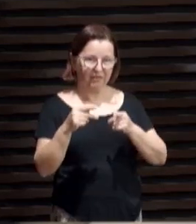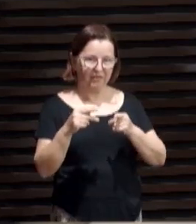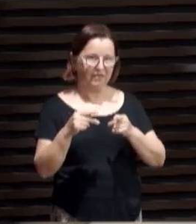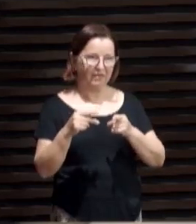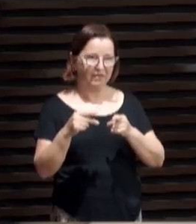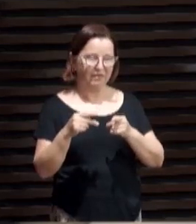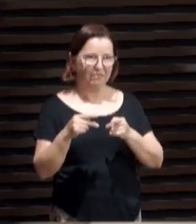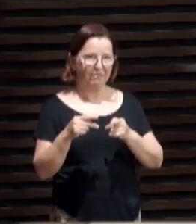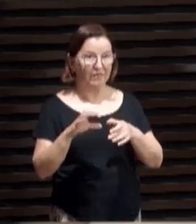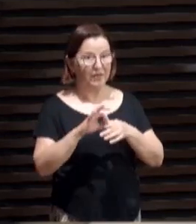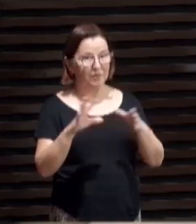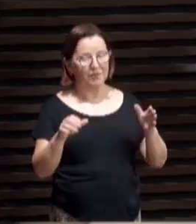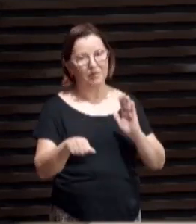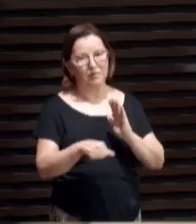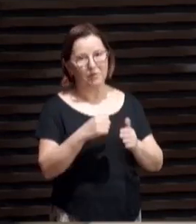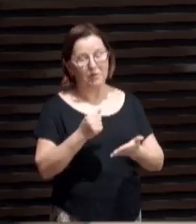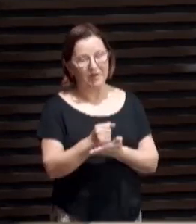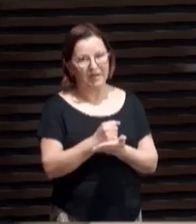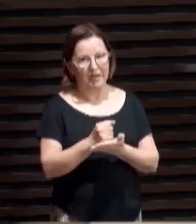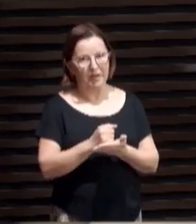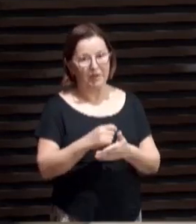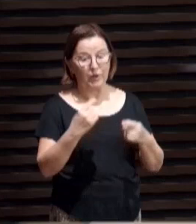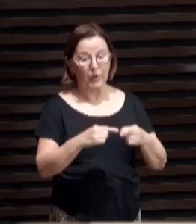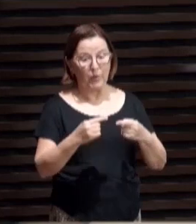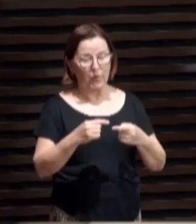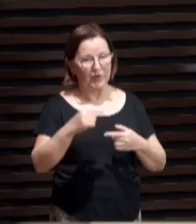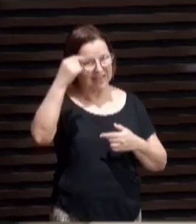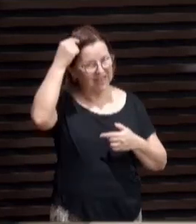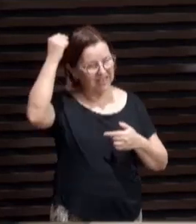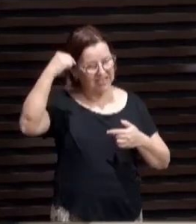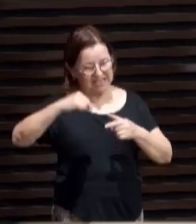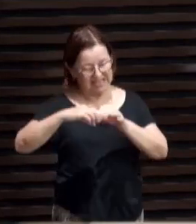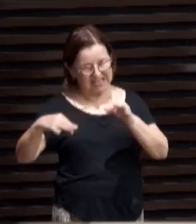cabelos. O que foi aquilo?